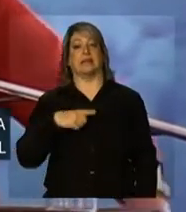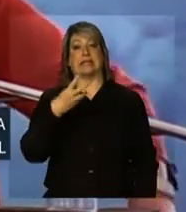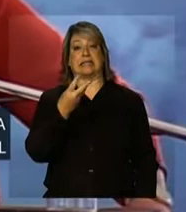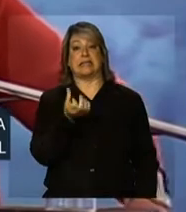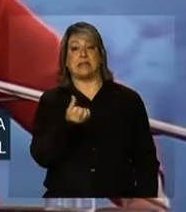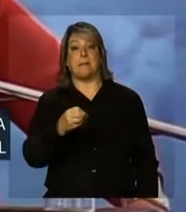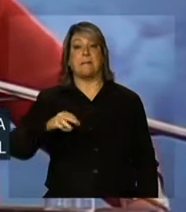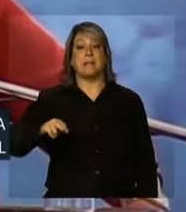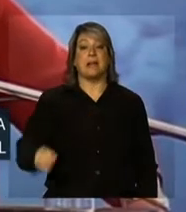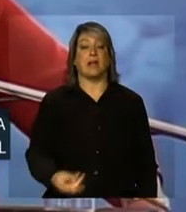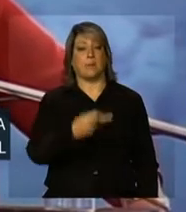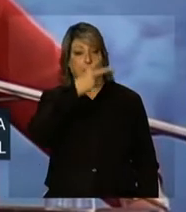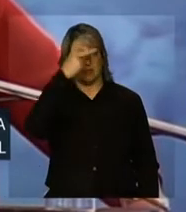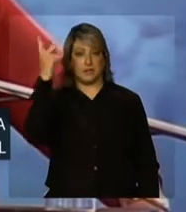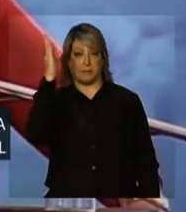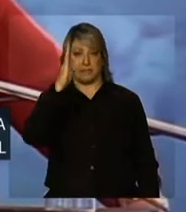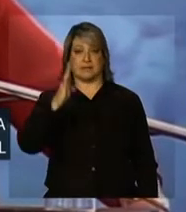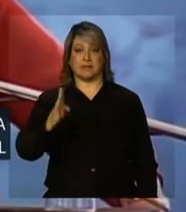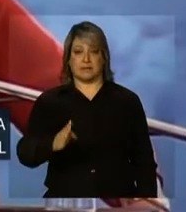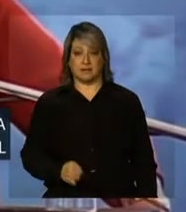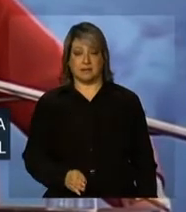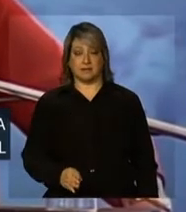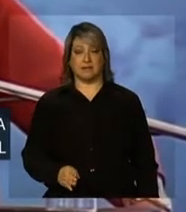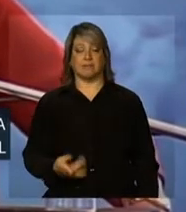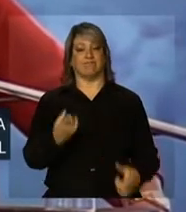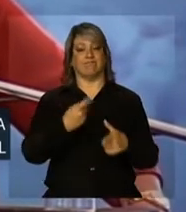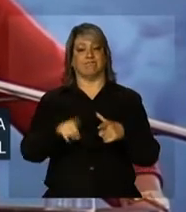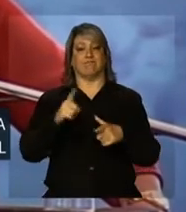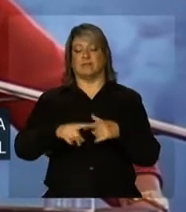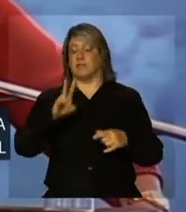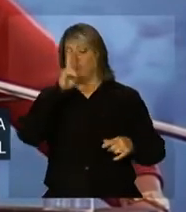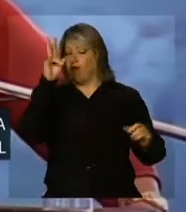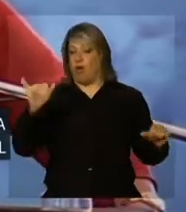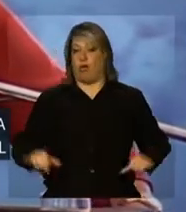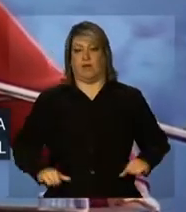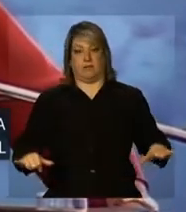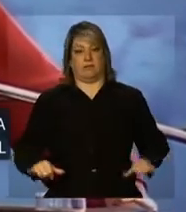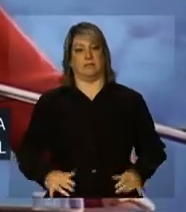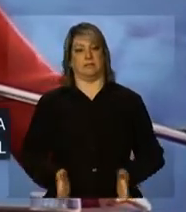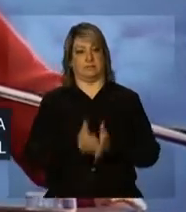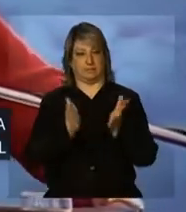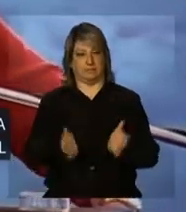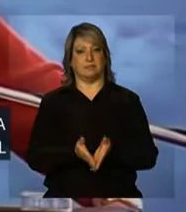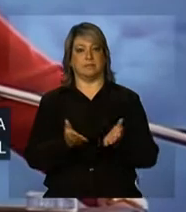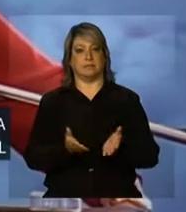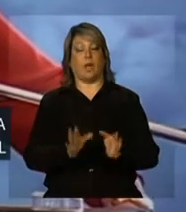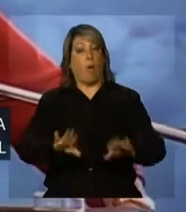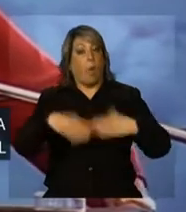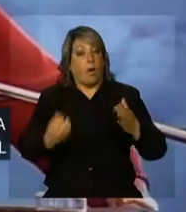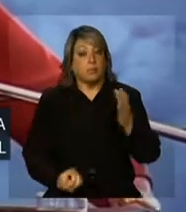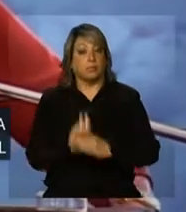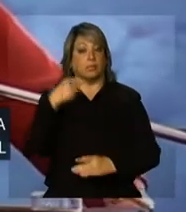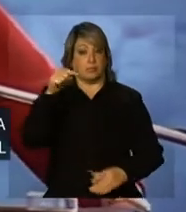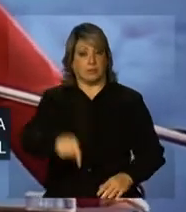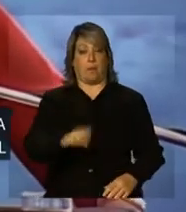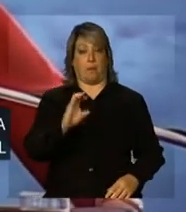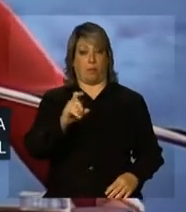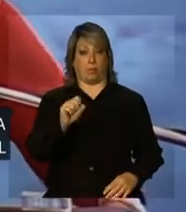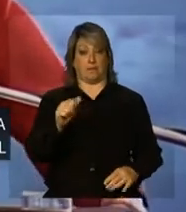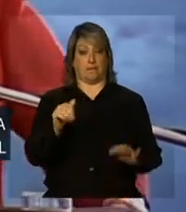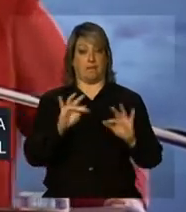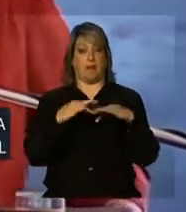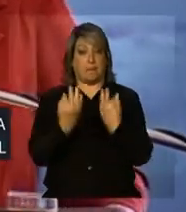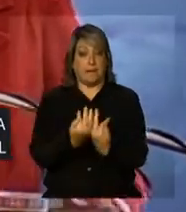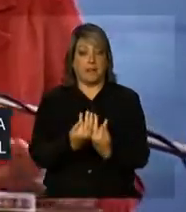milhões de brasileiros em situação de extrema pobreza ao lançar o bolsa-família